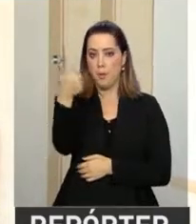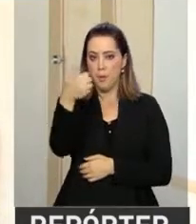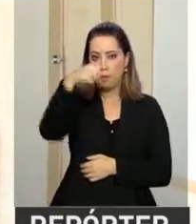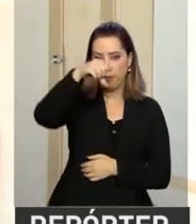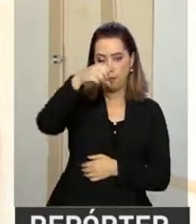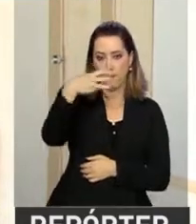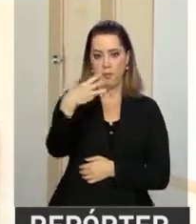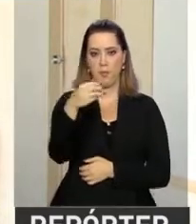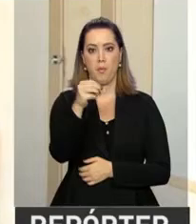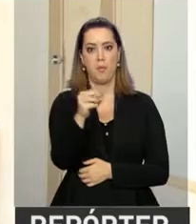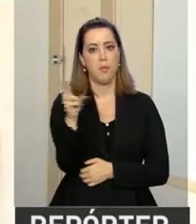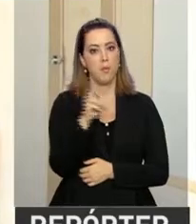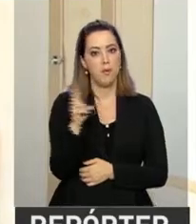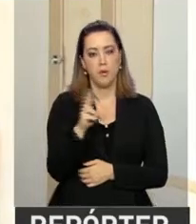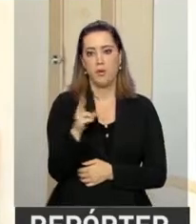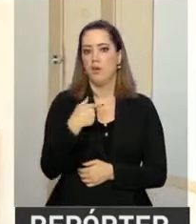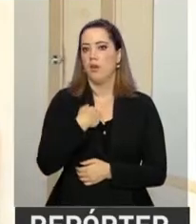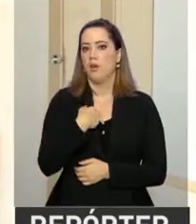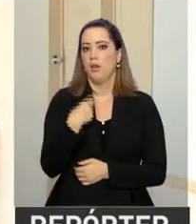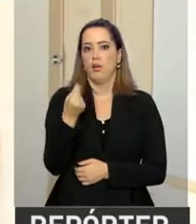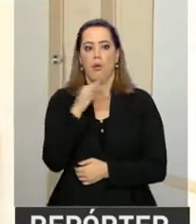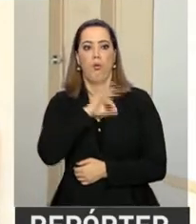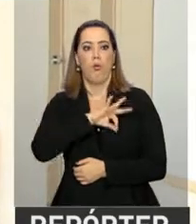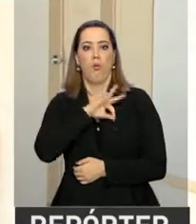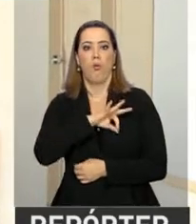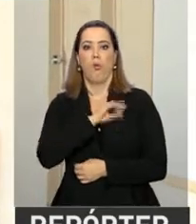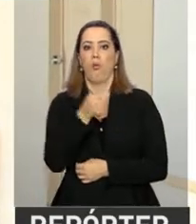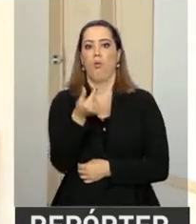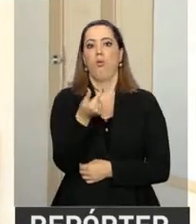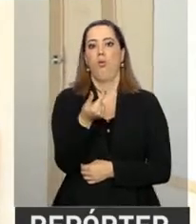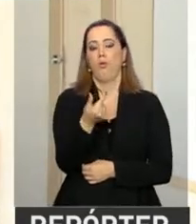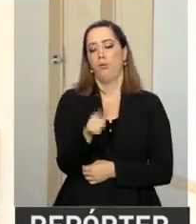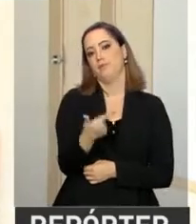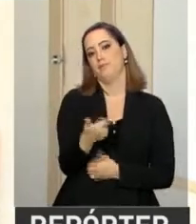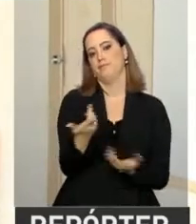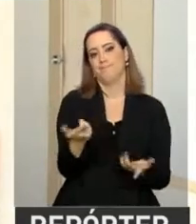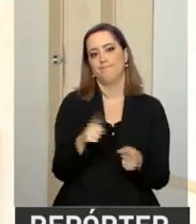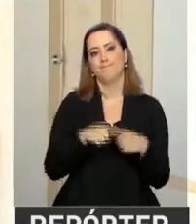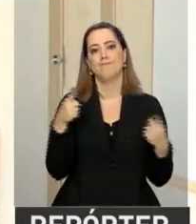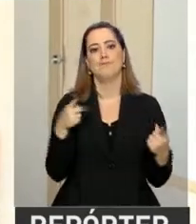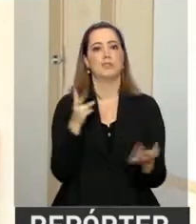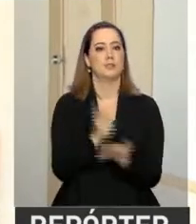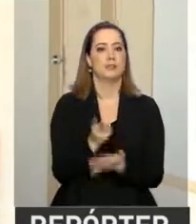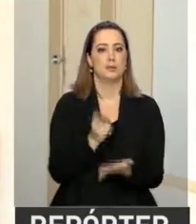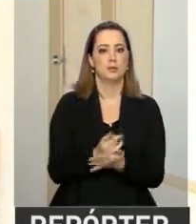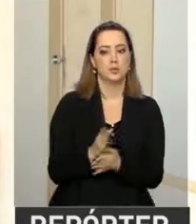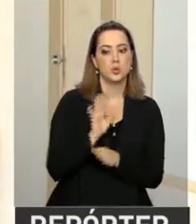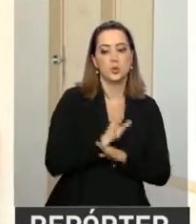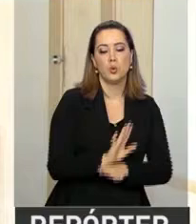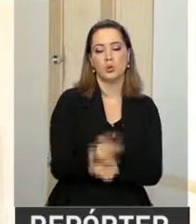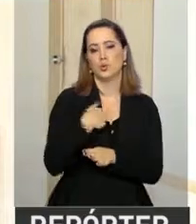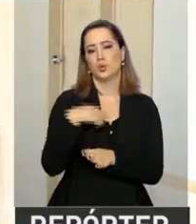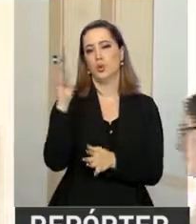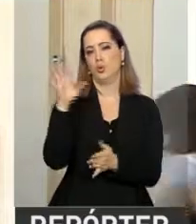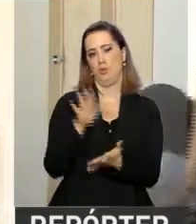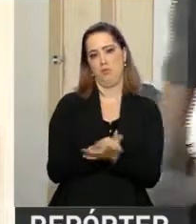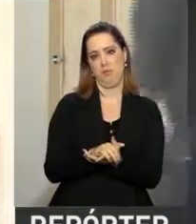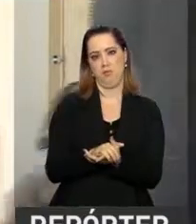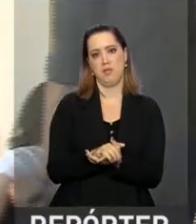Esse valor é muito além do valor do meu salário, sozinha. Mas, mesmo que eu pagasse com a ajuda do meu